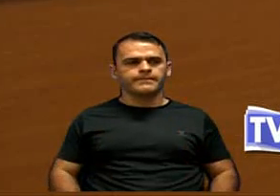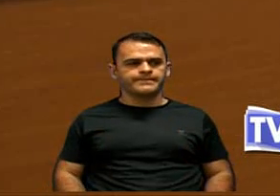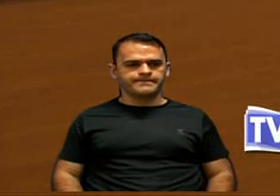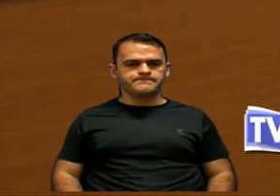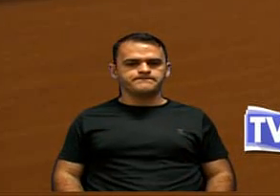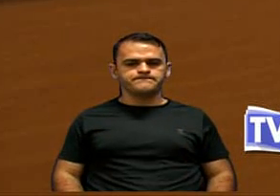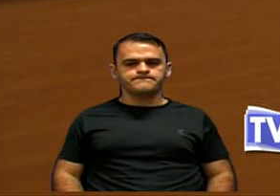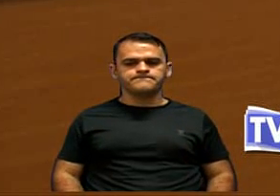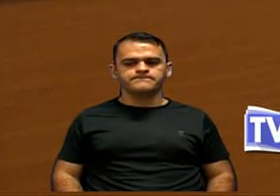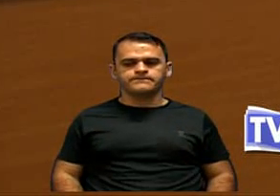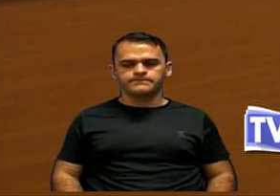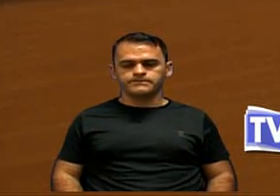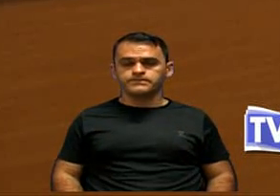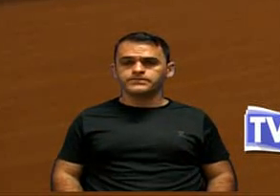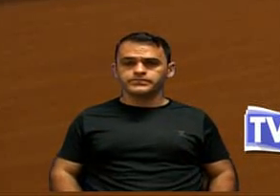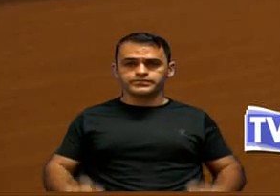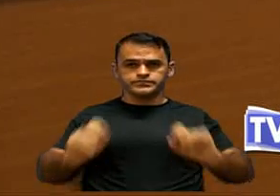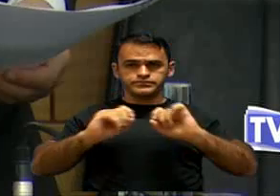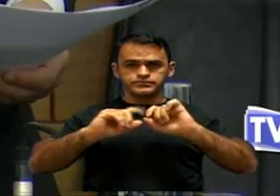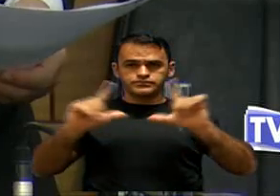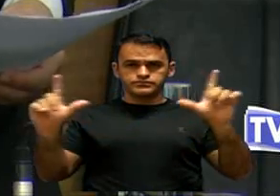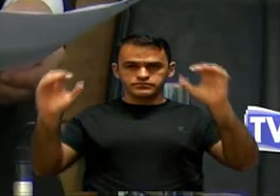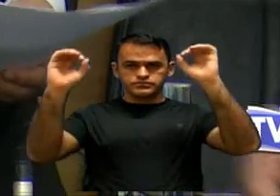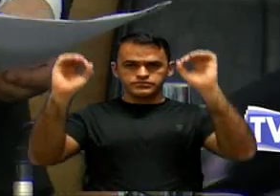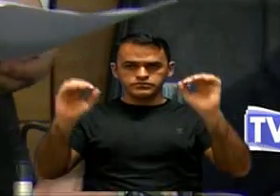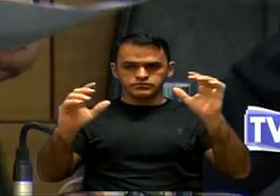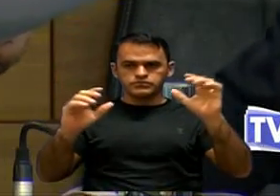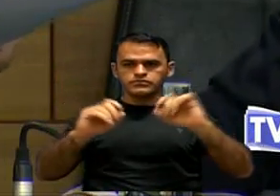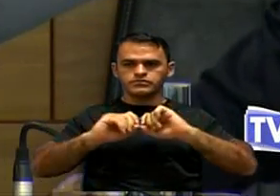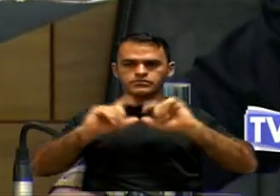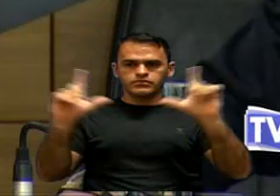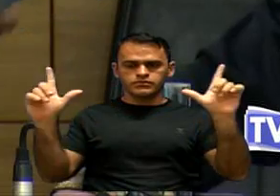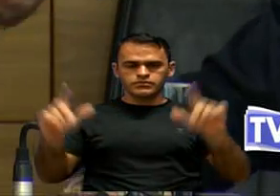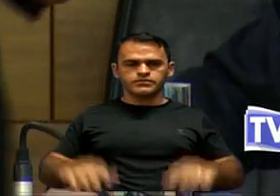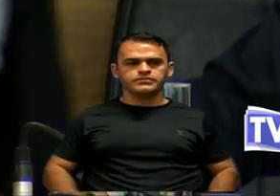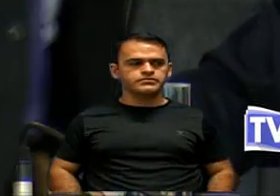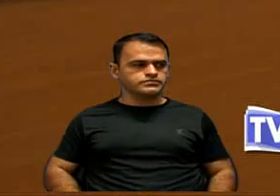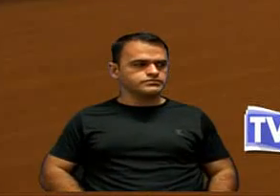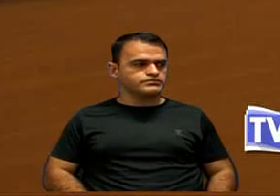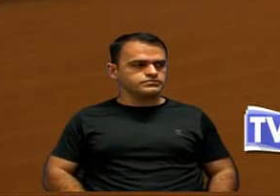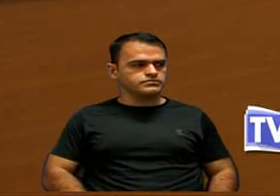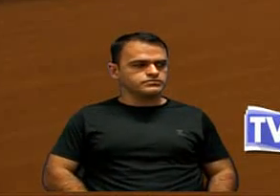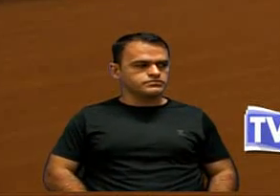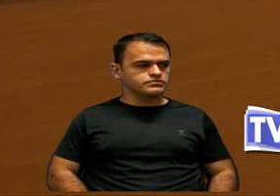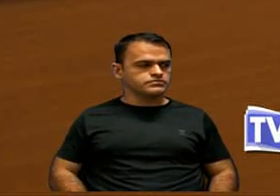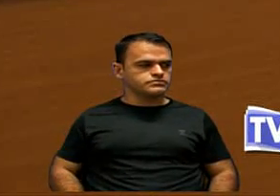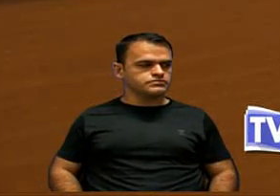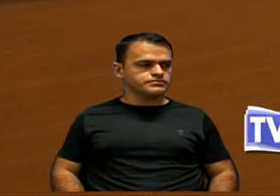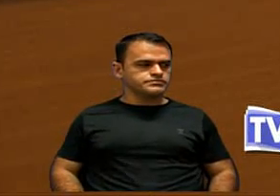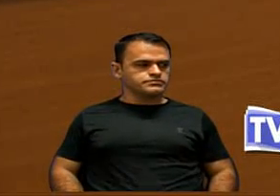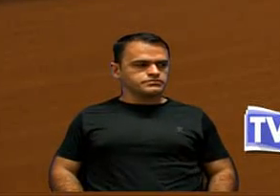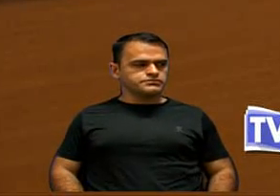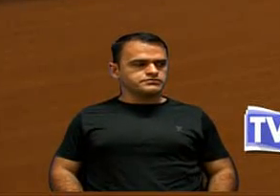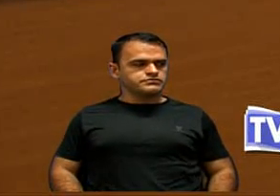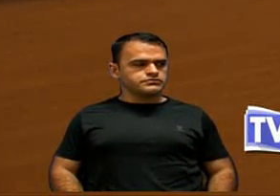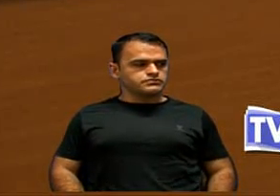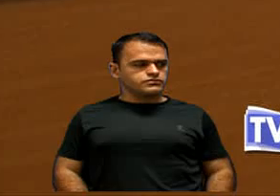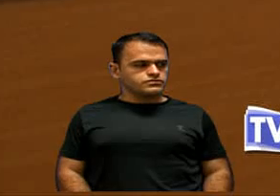Então, sei que você fala com o manga. O painel aberto, por favor. O que, que é isso aí? Para construir isso?